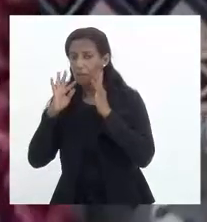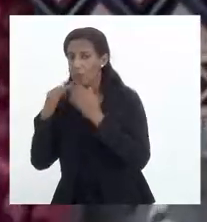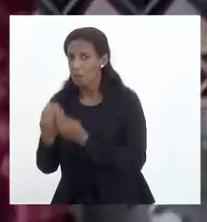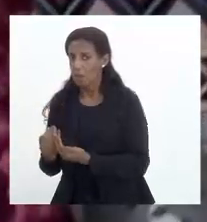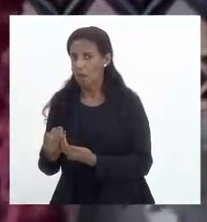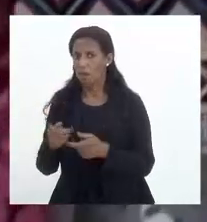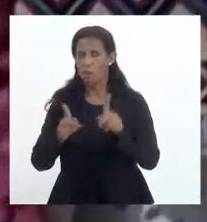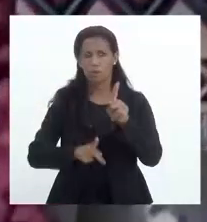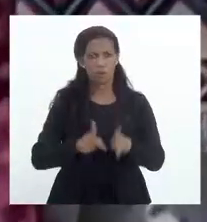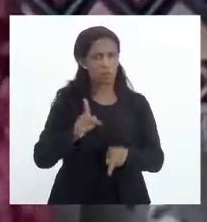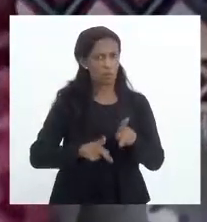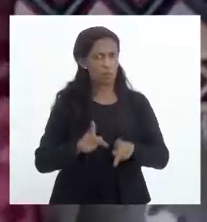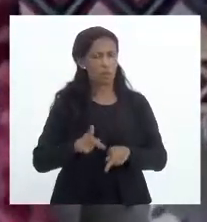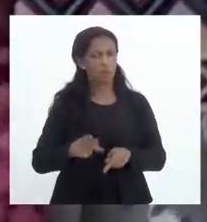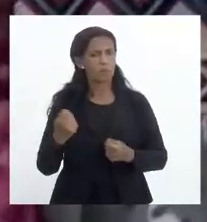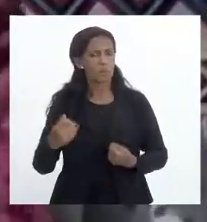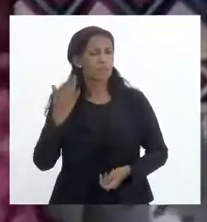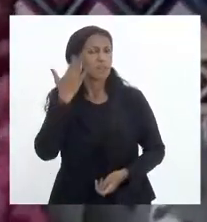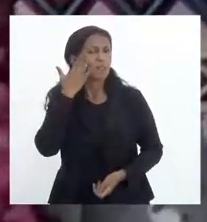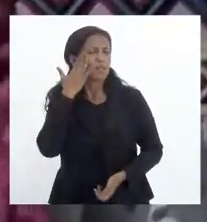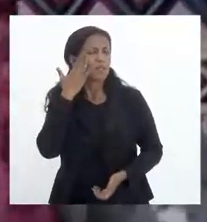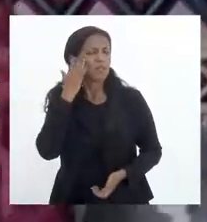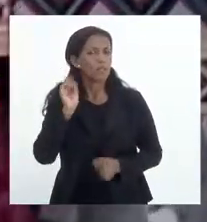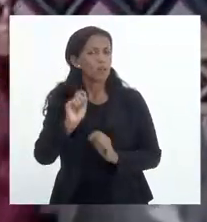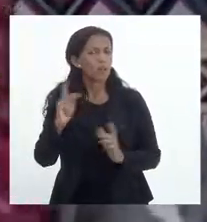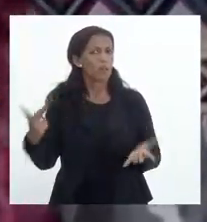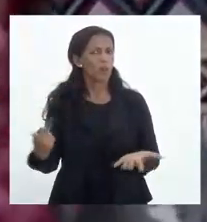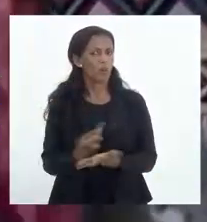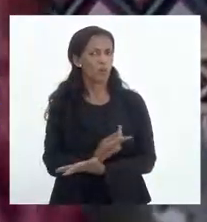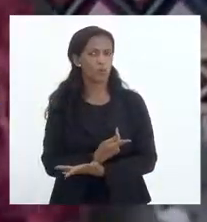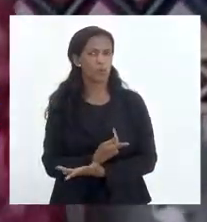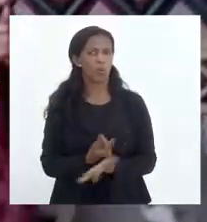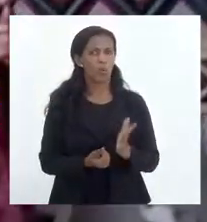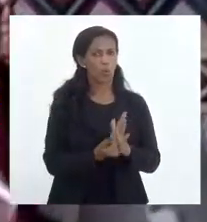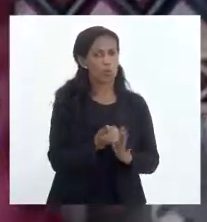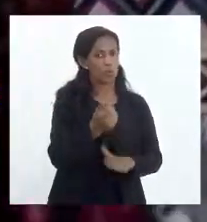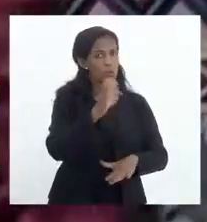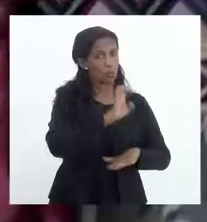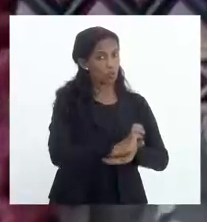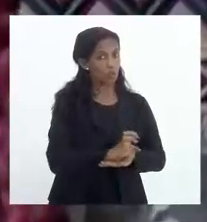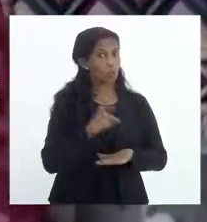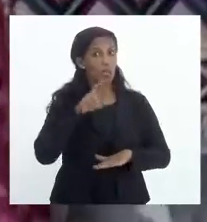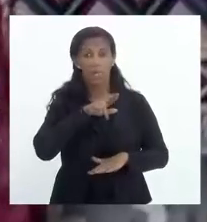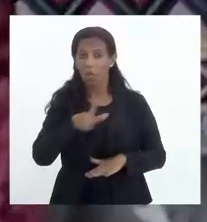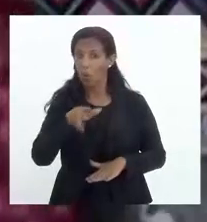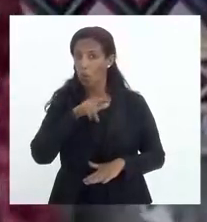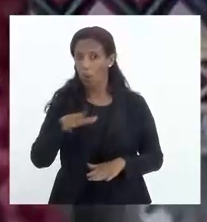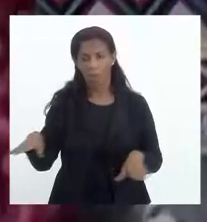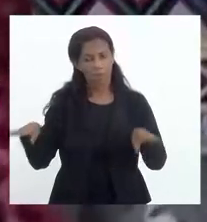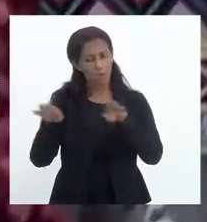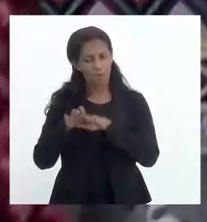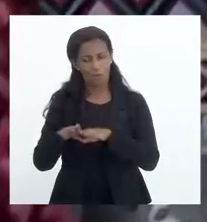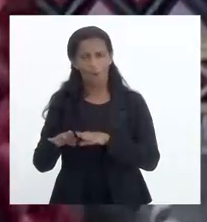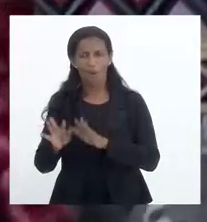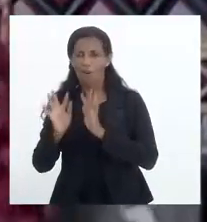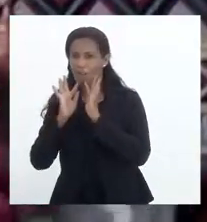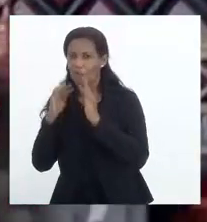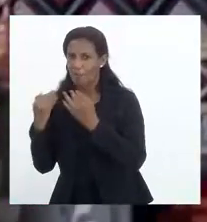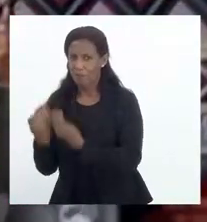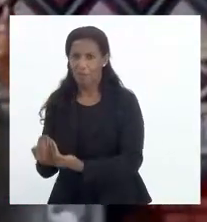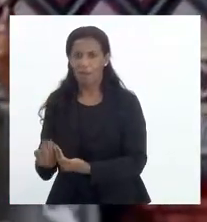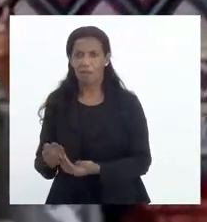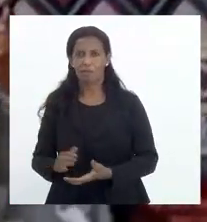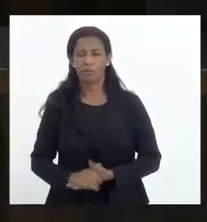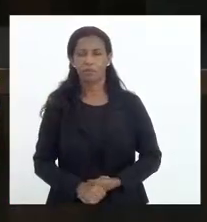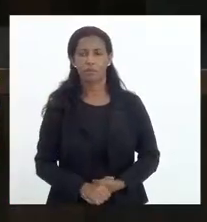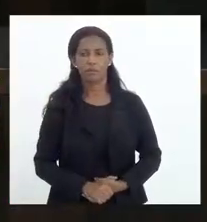população fluminense precisa, de fato, entender a realidade do que é um orçamento do Estado que não é igual ao orçamento doméstico.